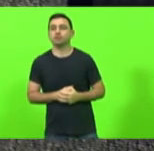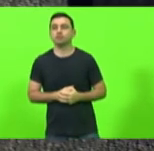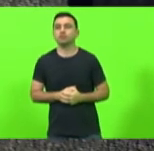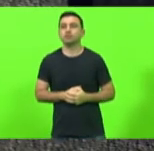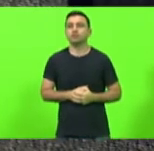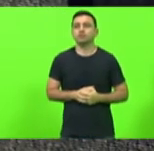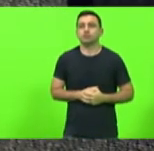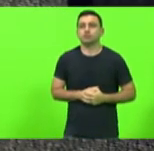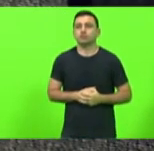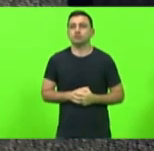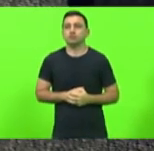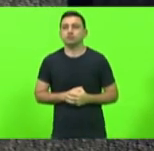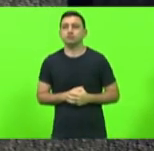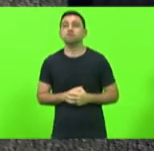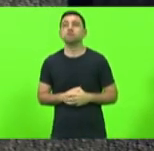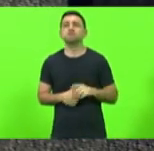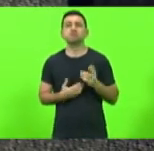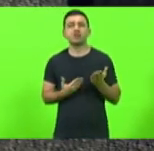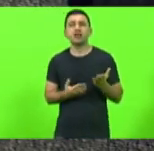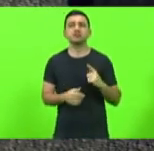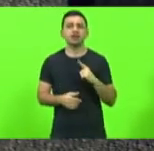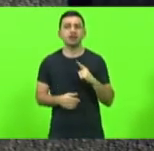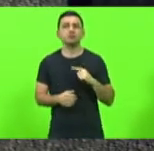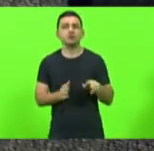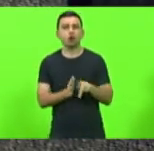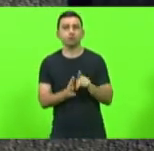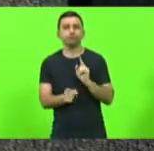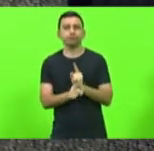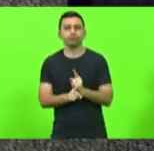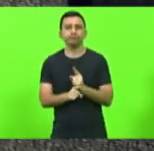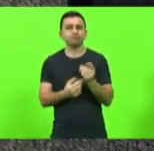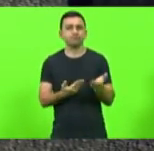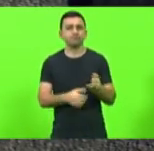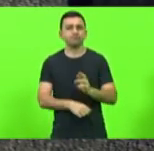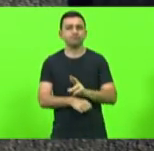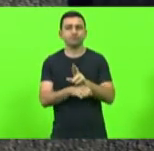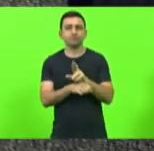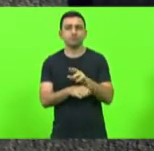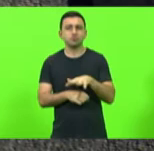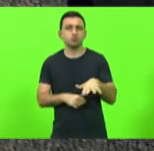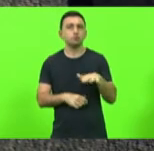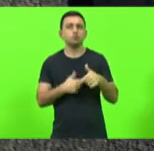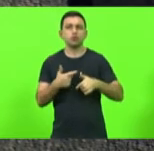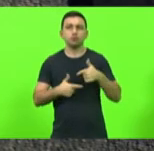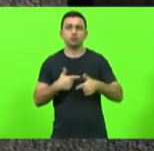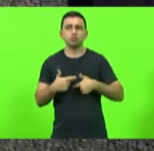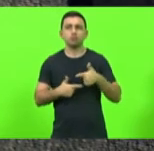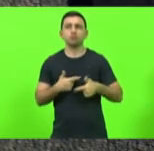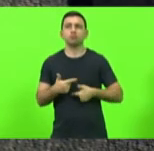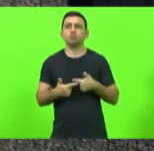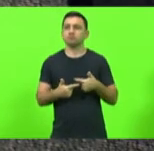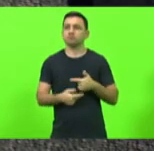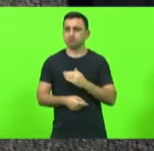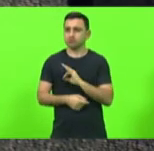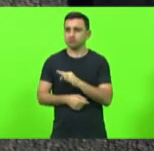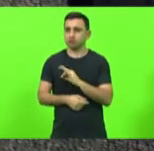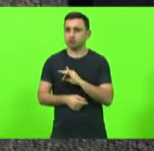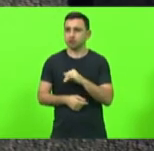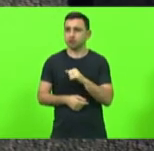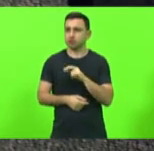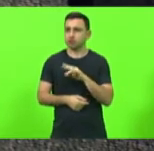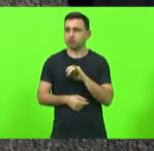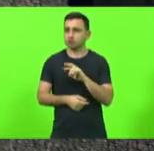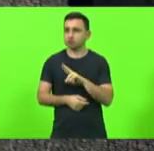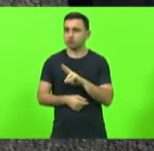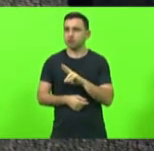encontro. Tá? Ele fez parte desse encontro representando os trabalhadores, Jandir, trabalhadores rurais, no momento,